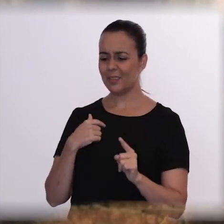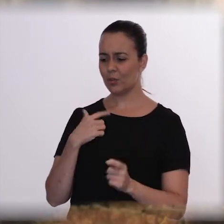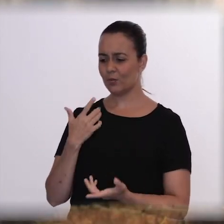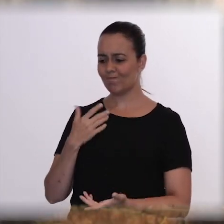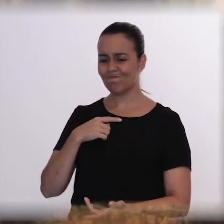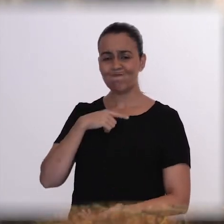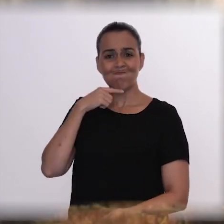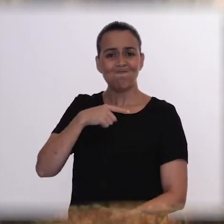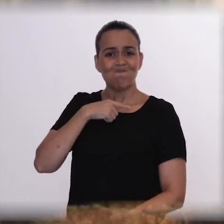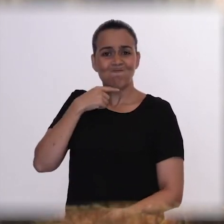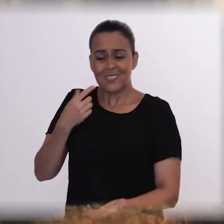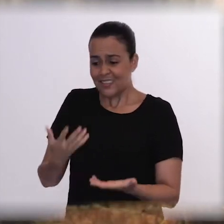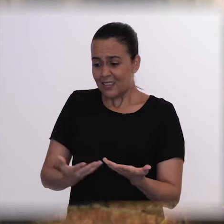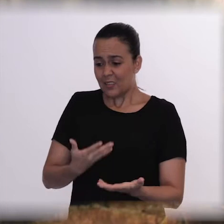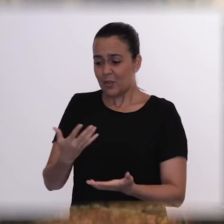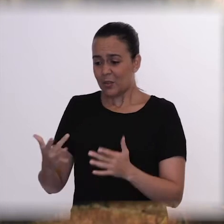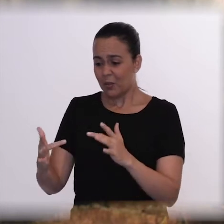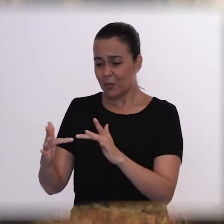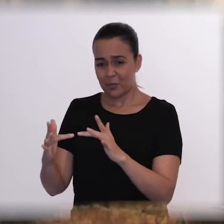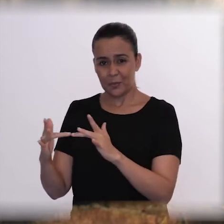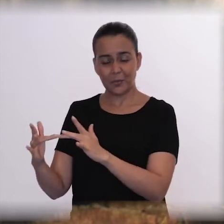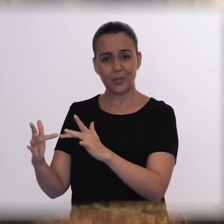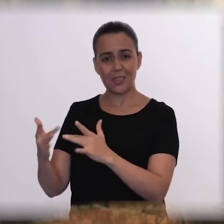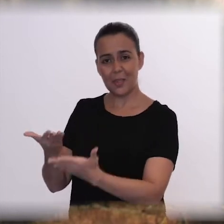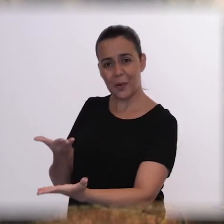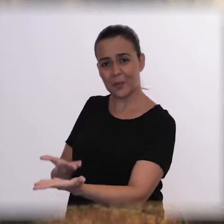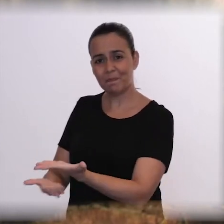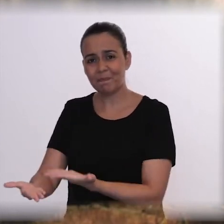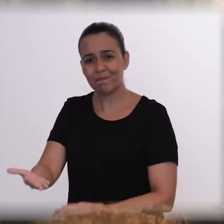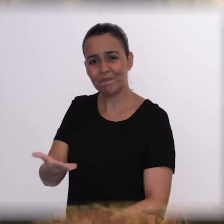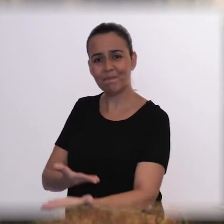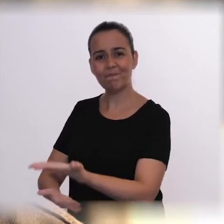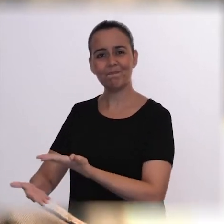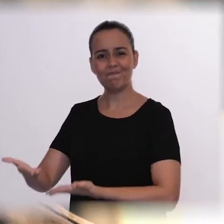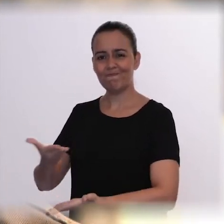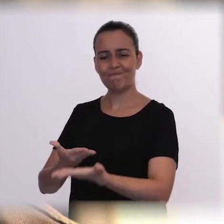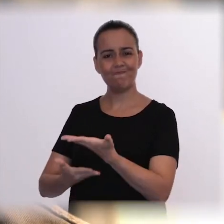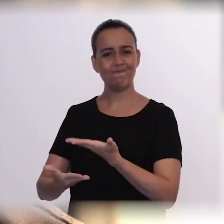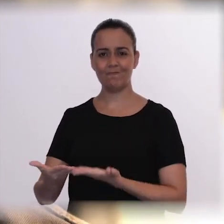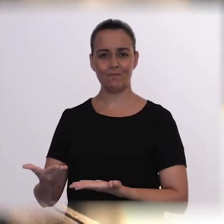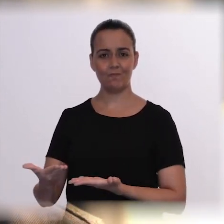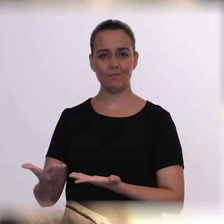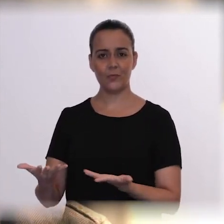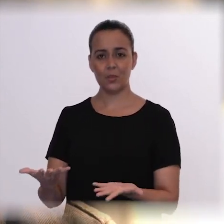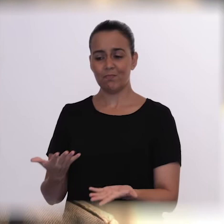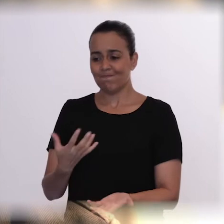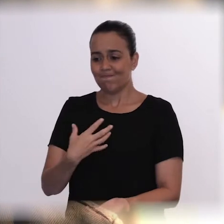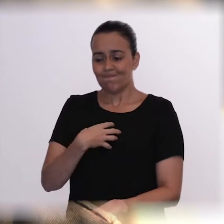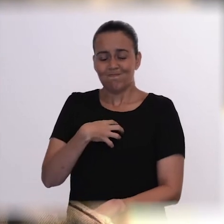conseguia mais interagir com essas pessoas apesar de ter conhecido antes. Essas crianças, né, no